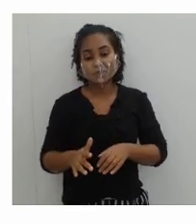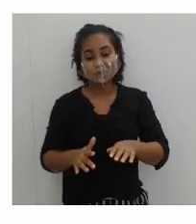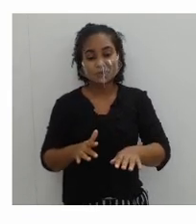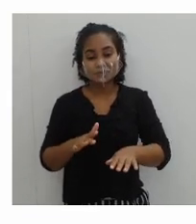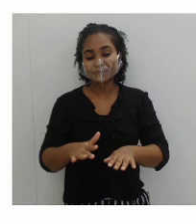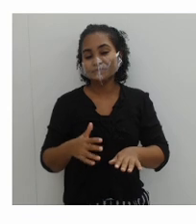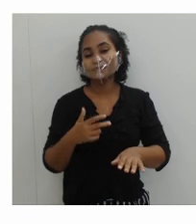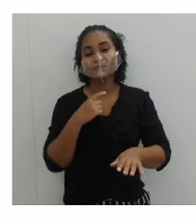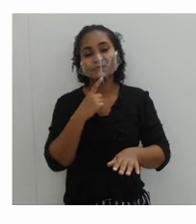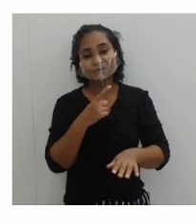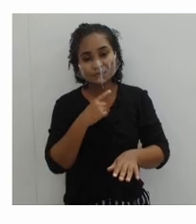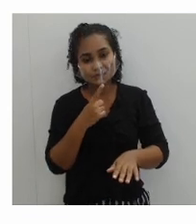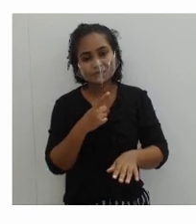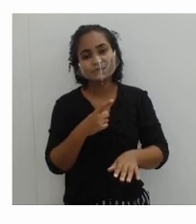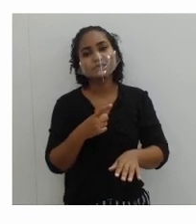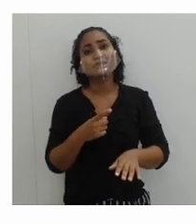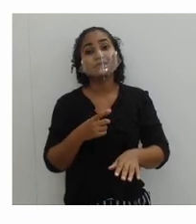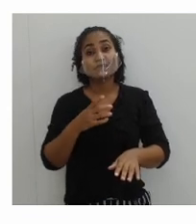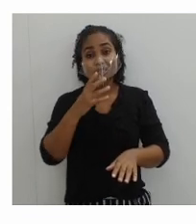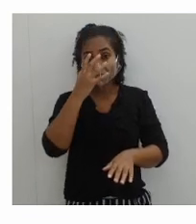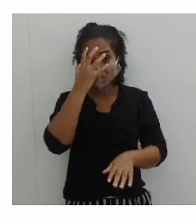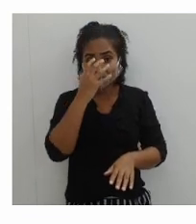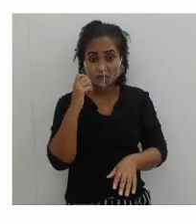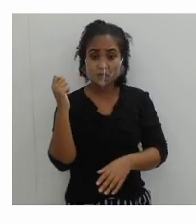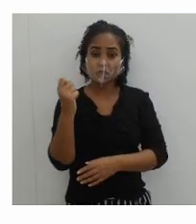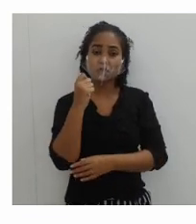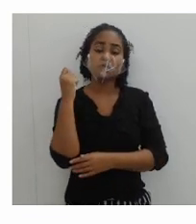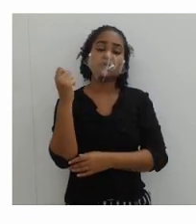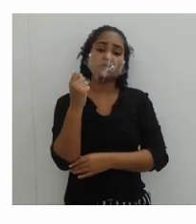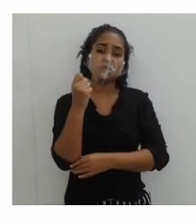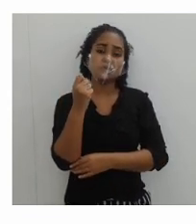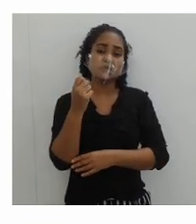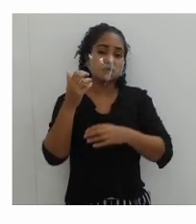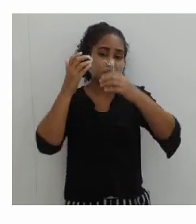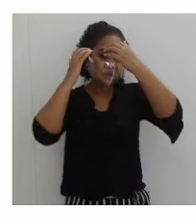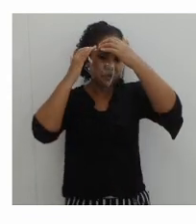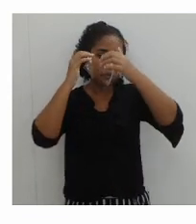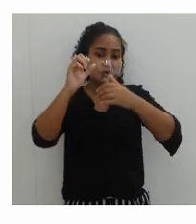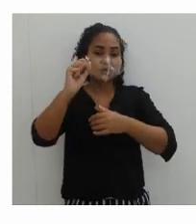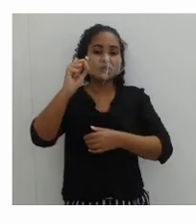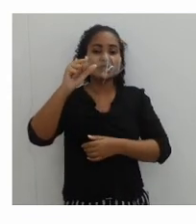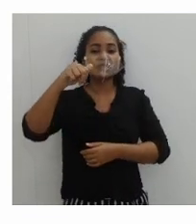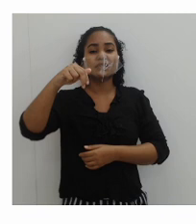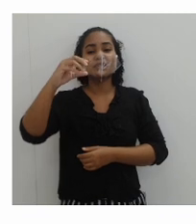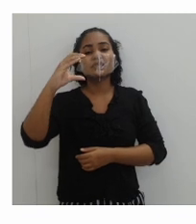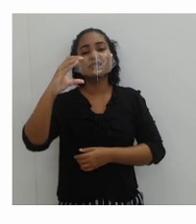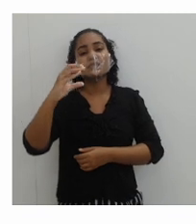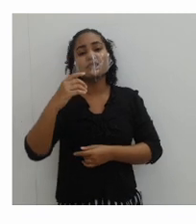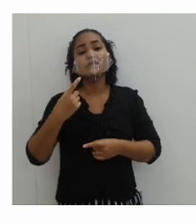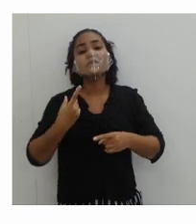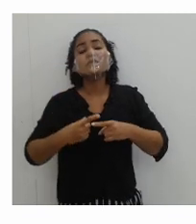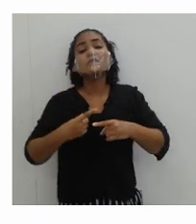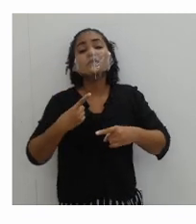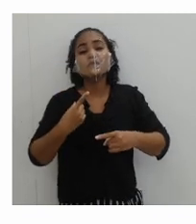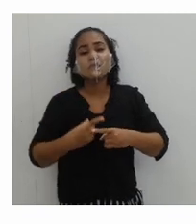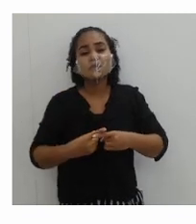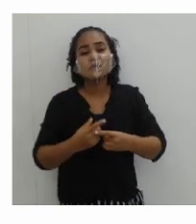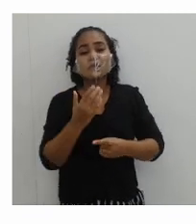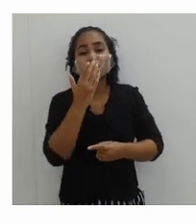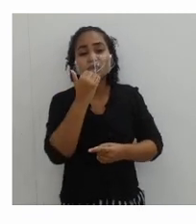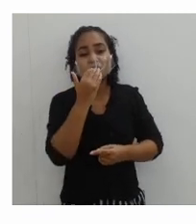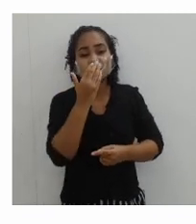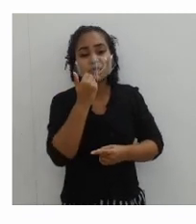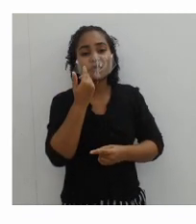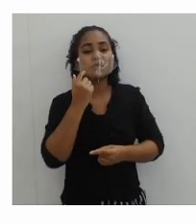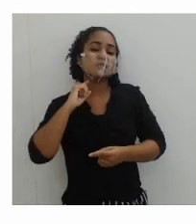sem andar e causar problemas gravíssimos no sistema nervoso central, em virtude da ingestão